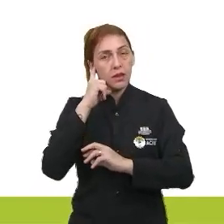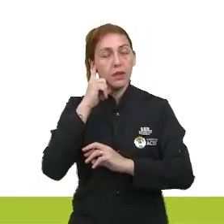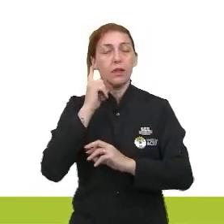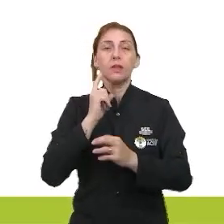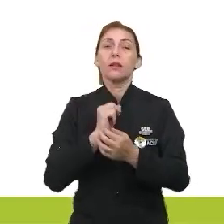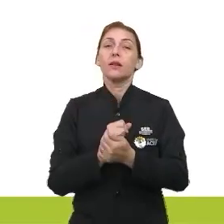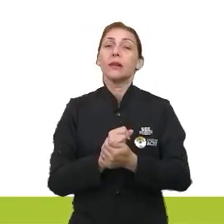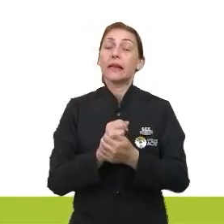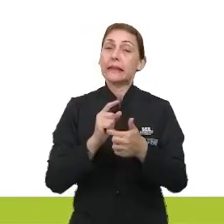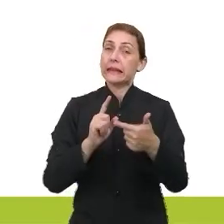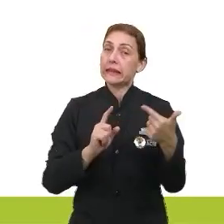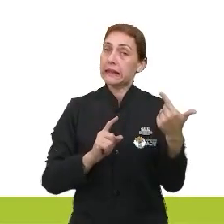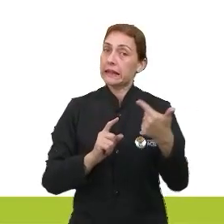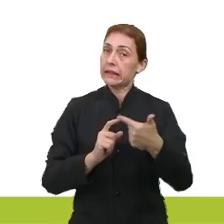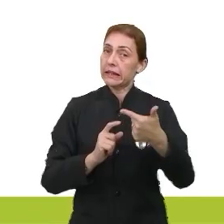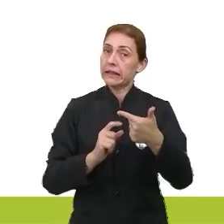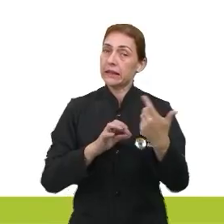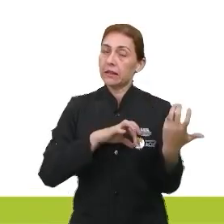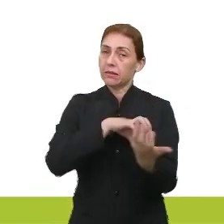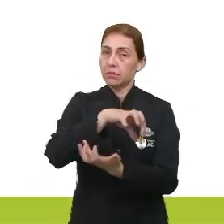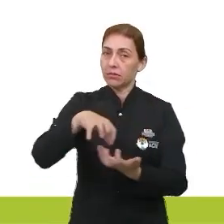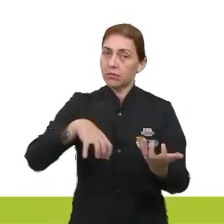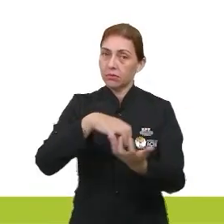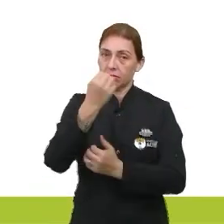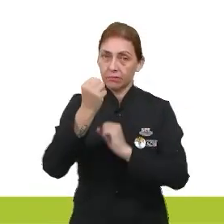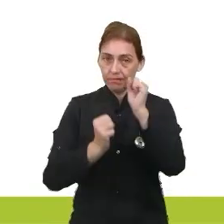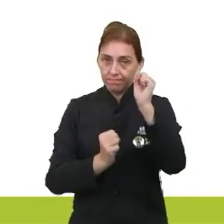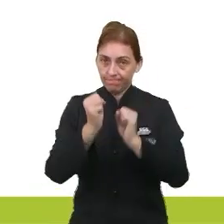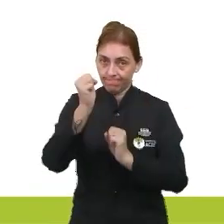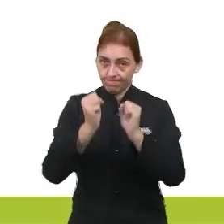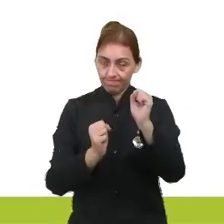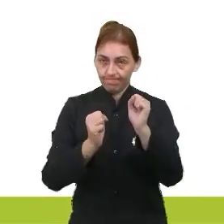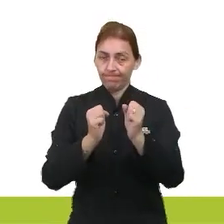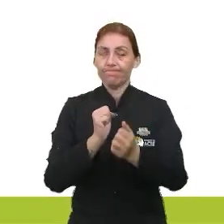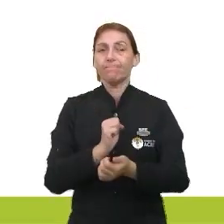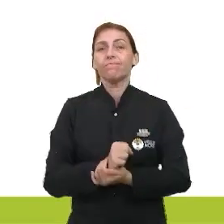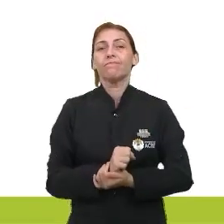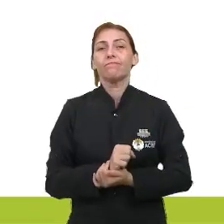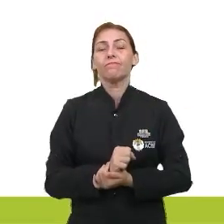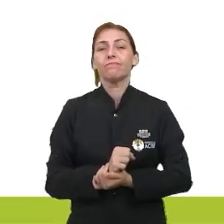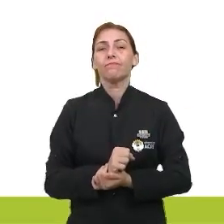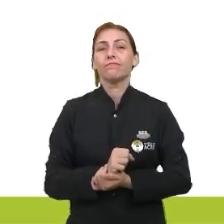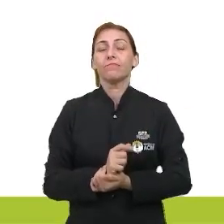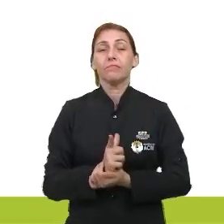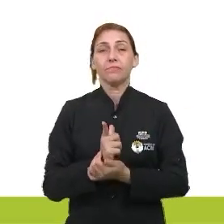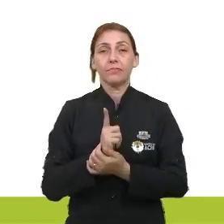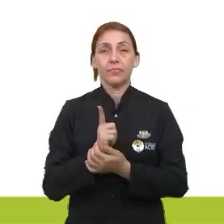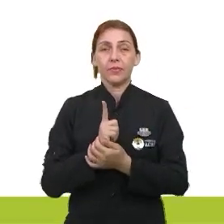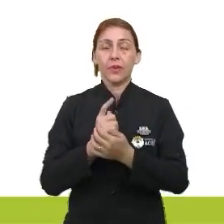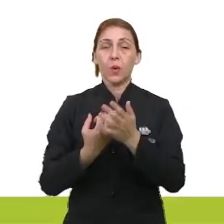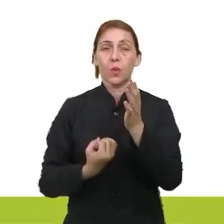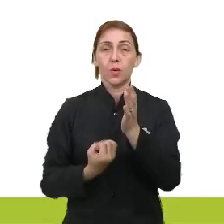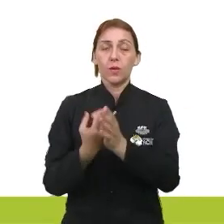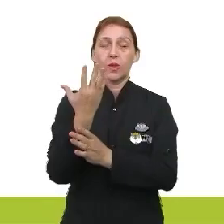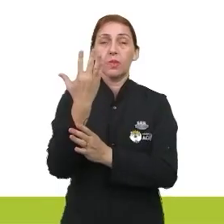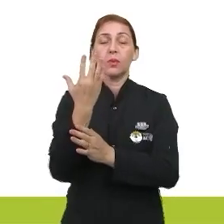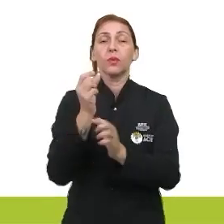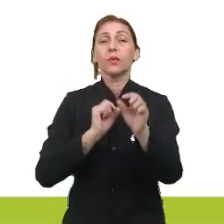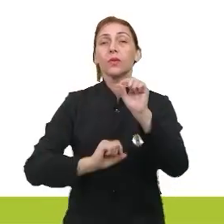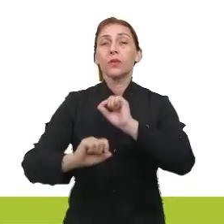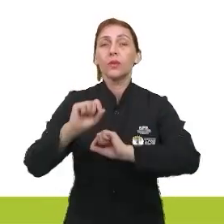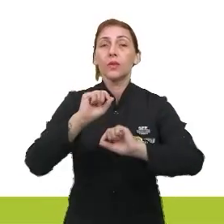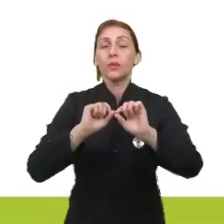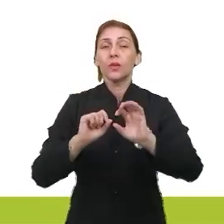a segunda Revolução Industrial. Nela, há a inauguração da produção